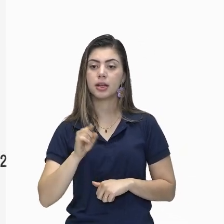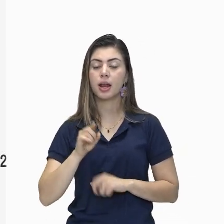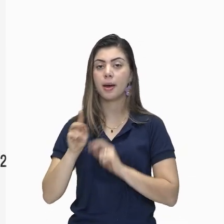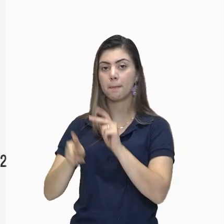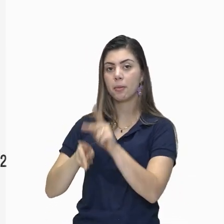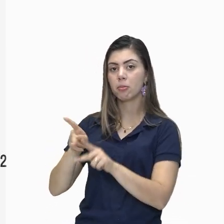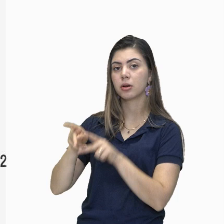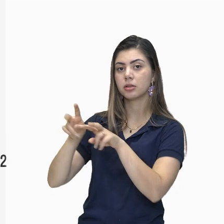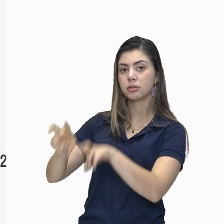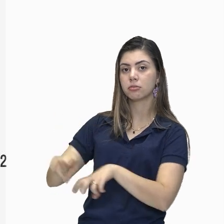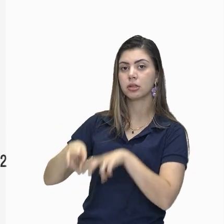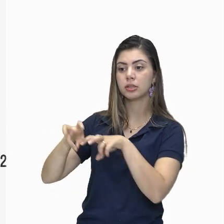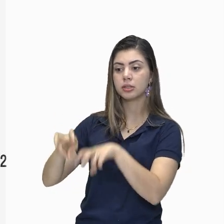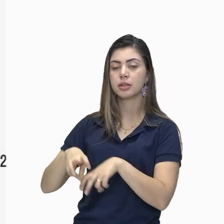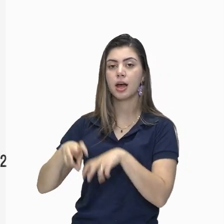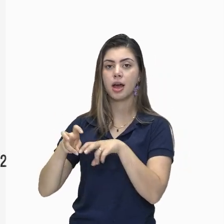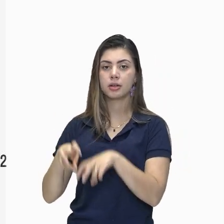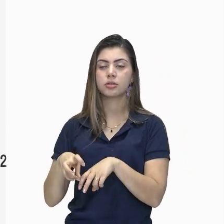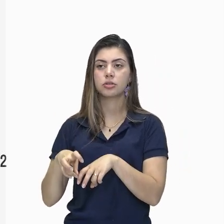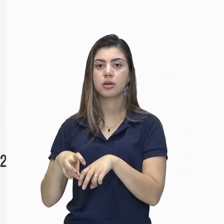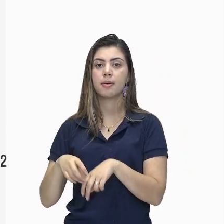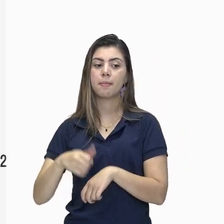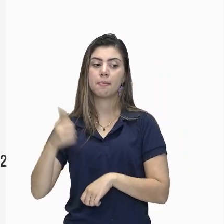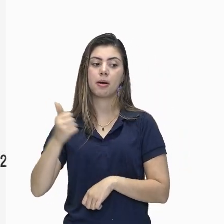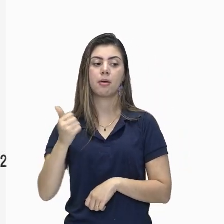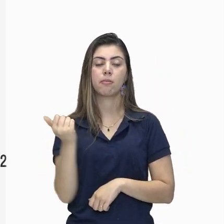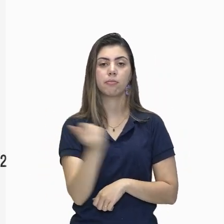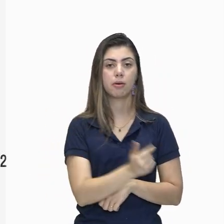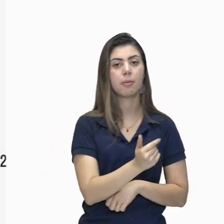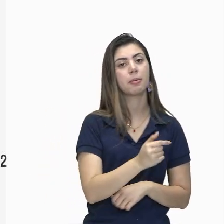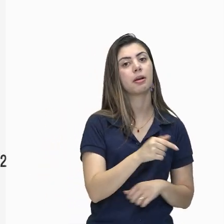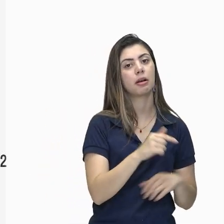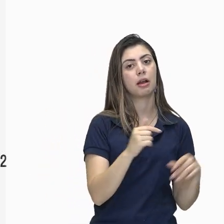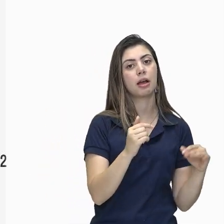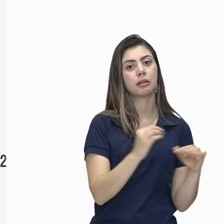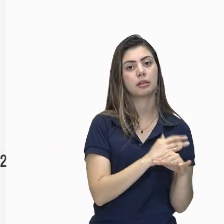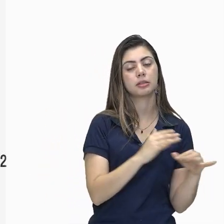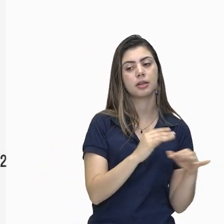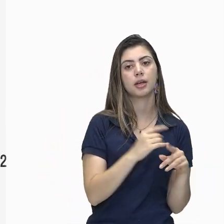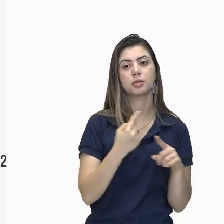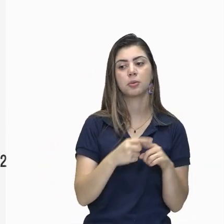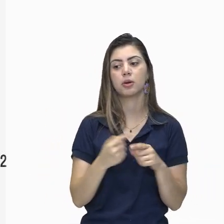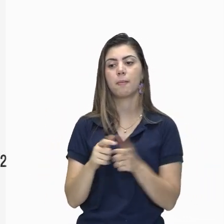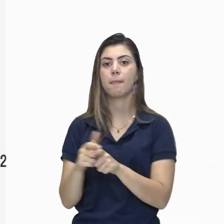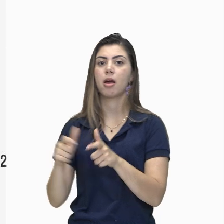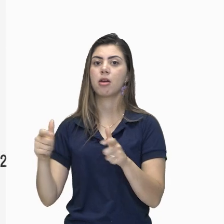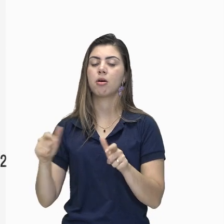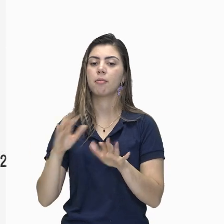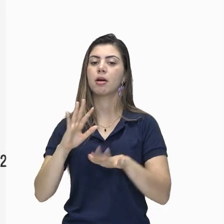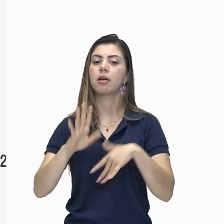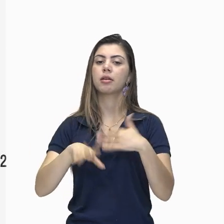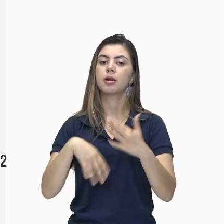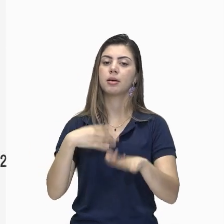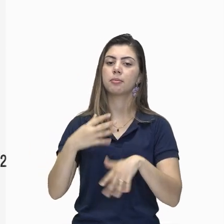rural ela superava a população urbana. A partir da década de